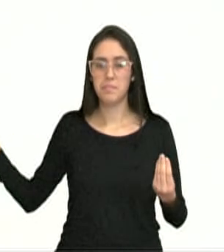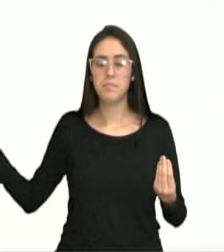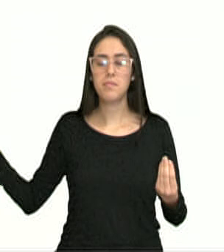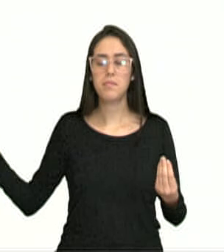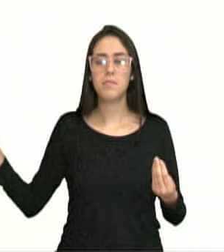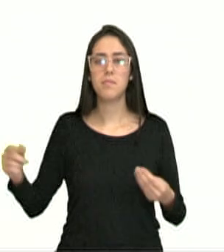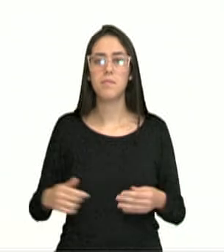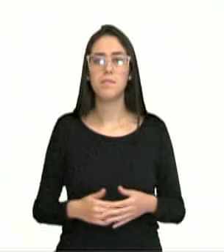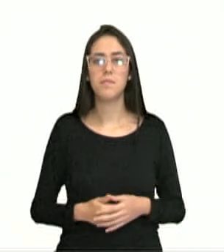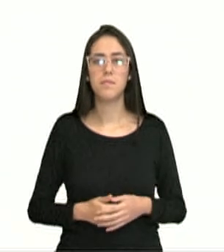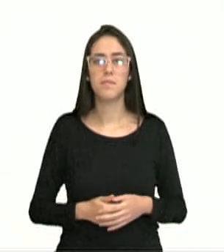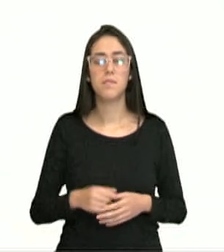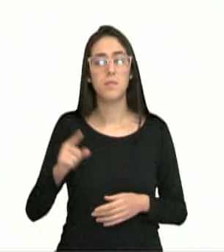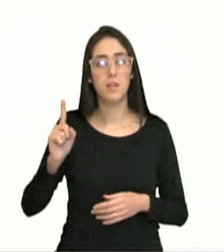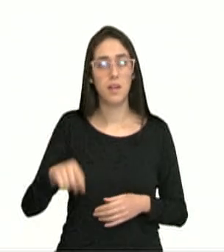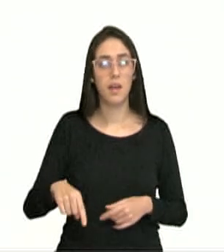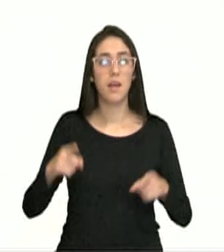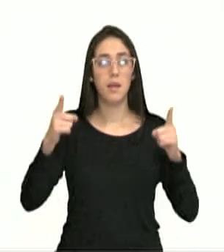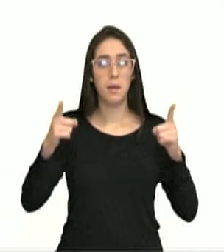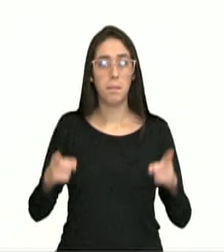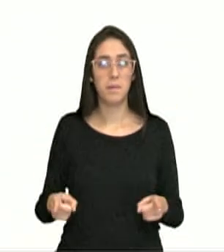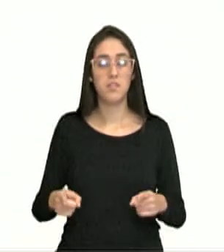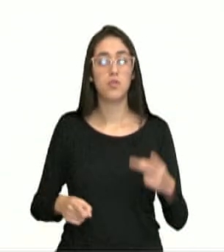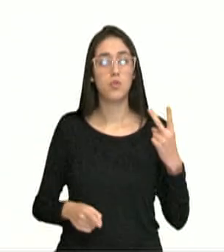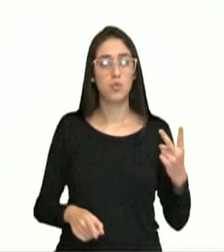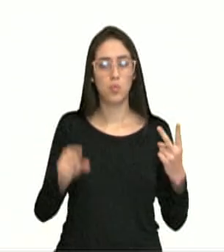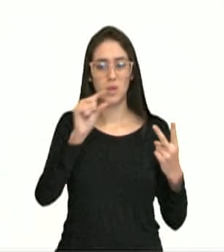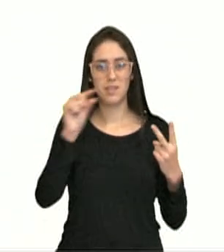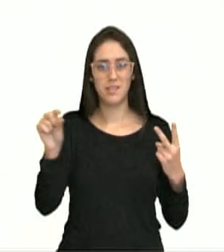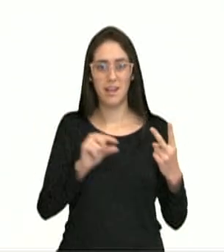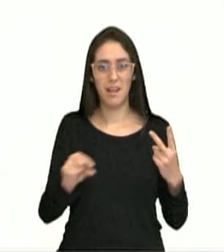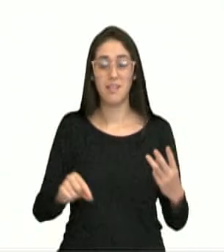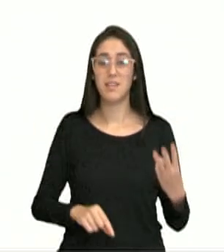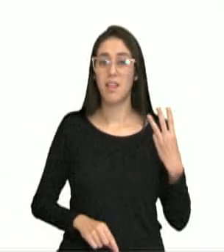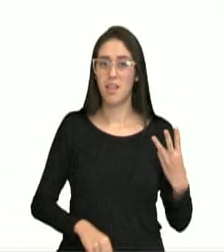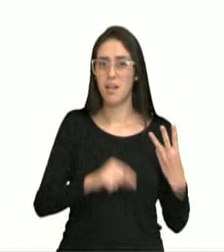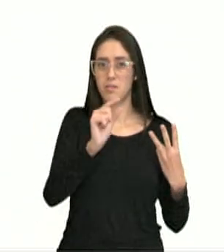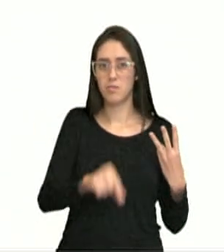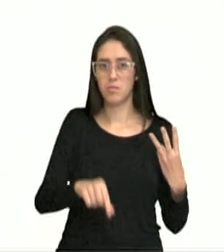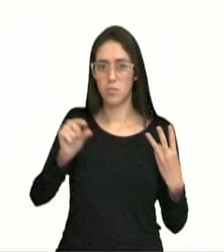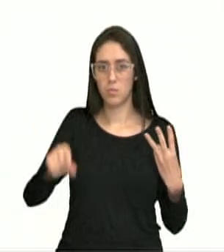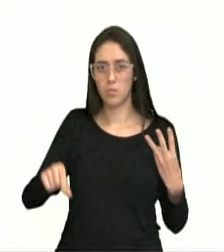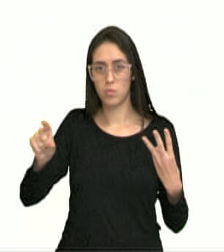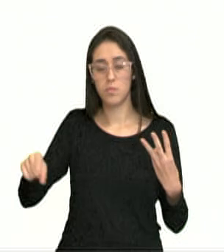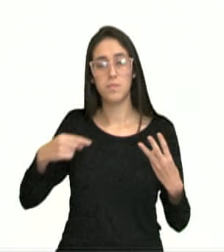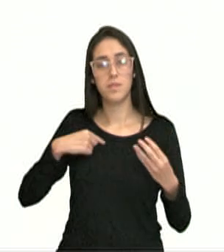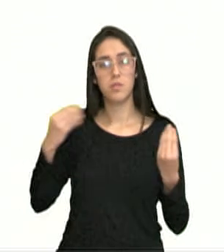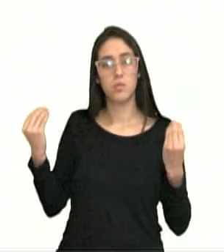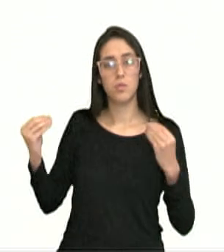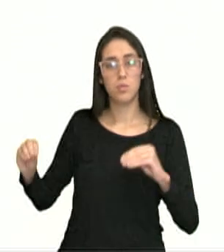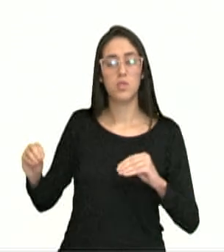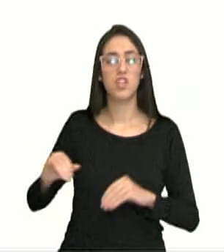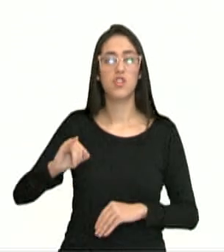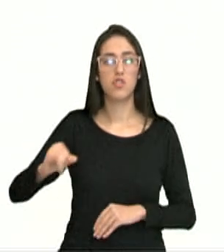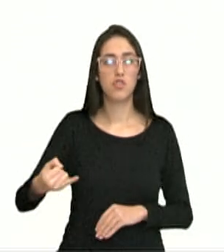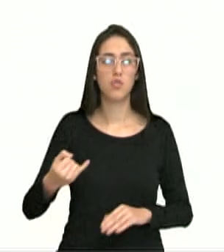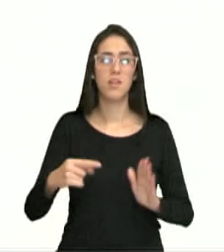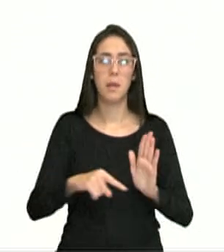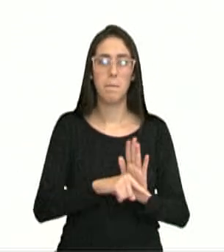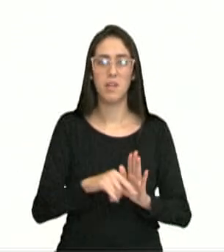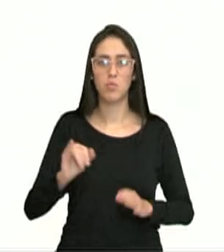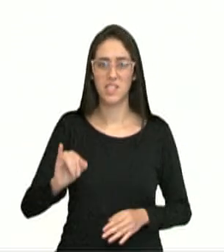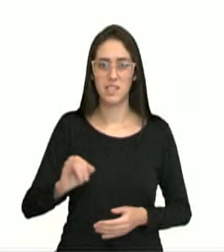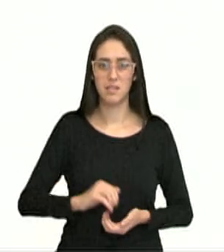seria uma matriz de 2 linhas e 3 colunas, e eu aqui coloquei como J menos I.